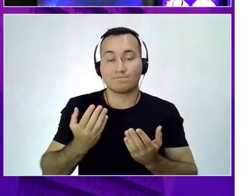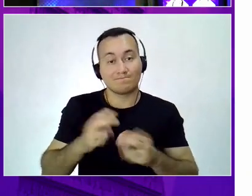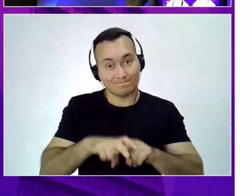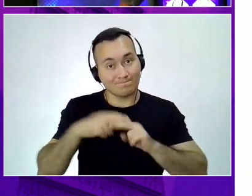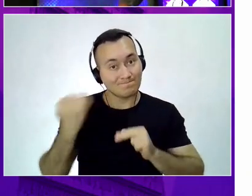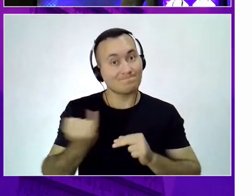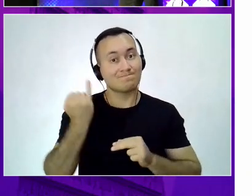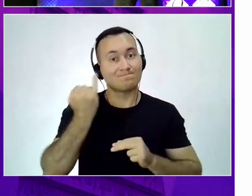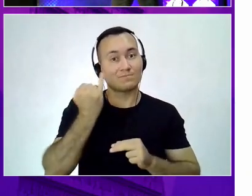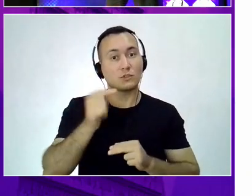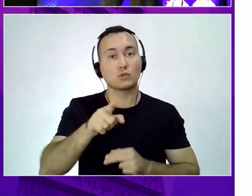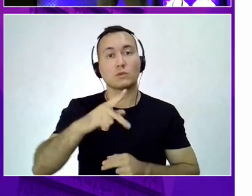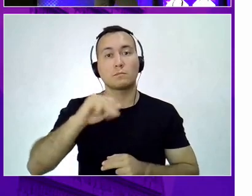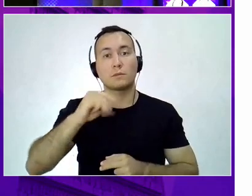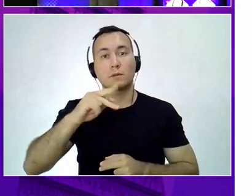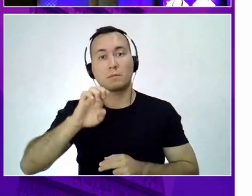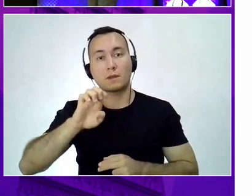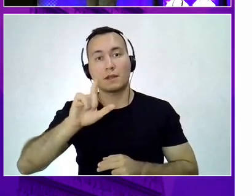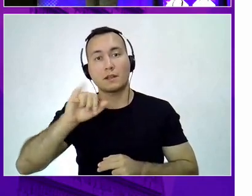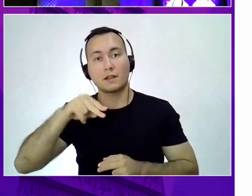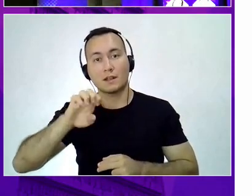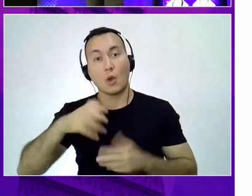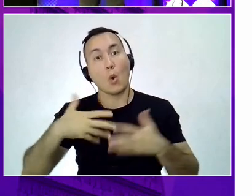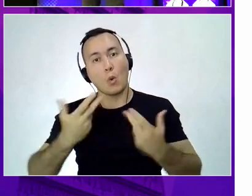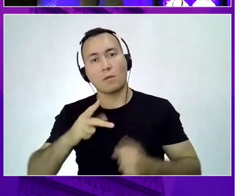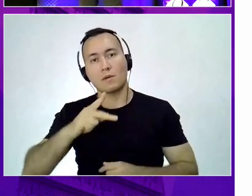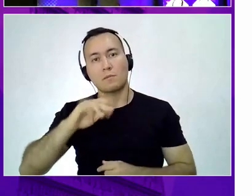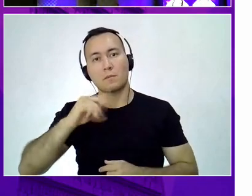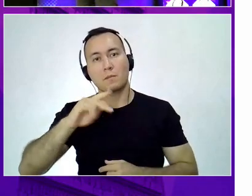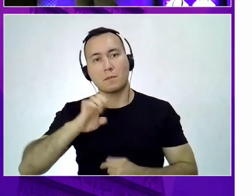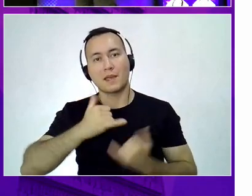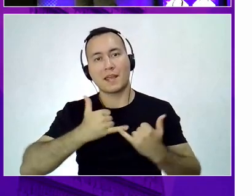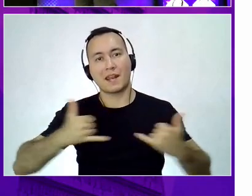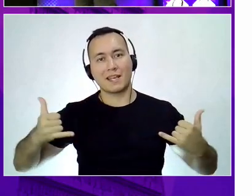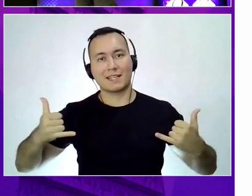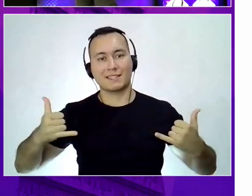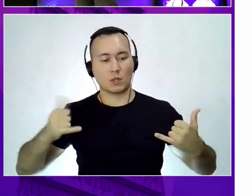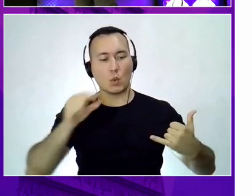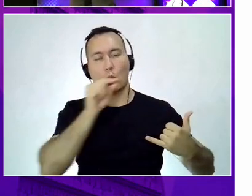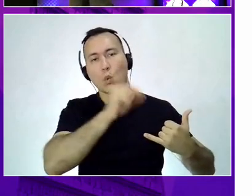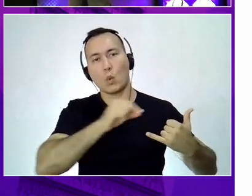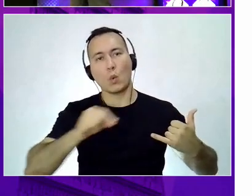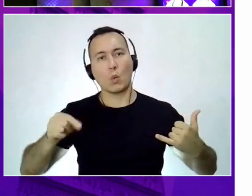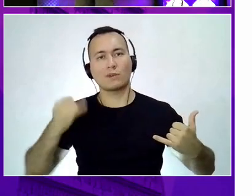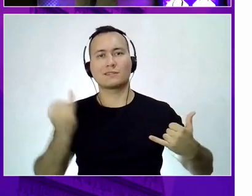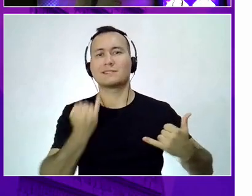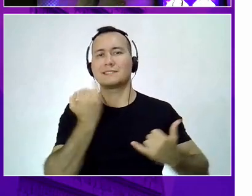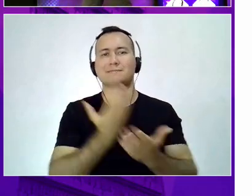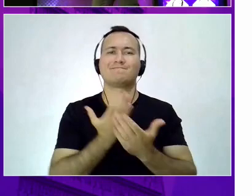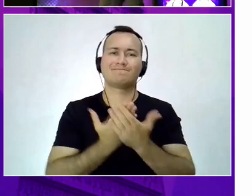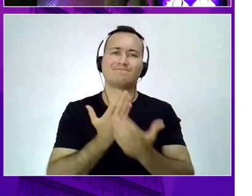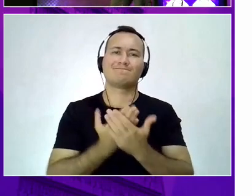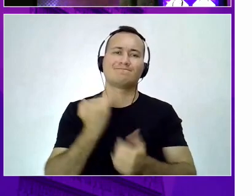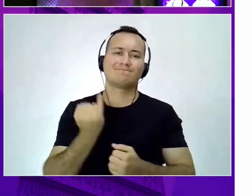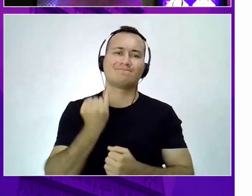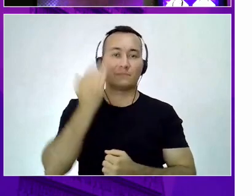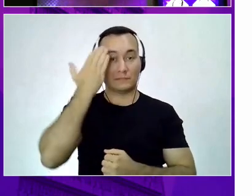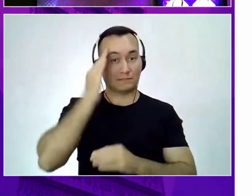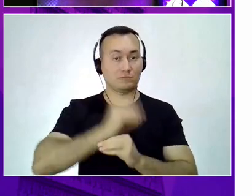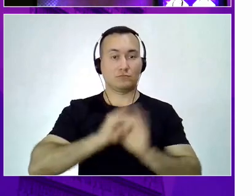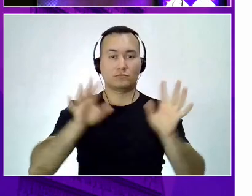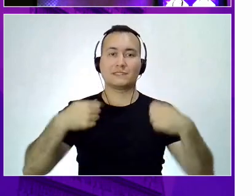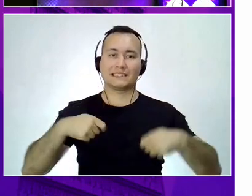Bom, então com mais etapas, mais estágios, mais papéis, algumas perguntas vieram. Quem faz o quê? Quando que isso é